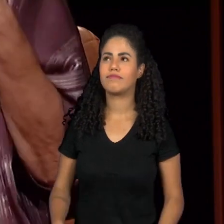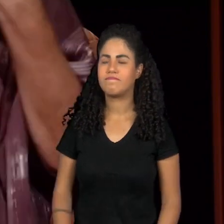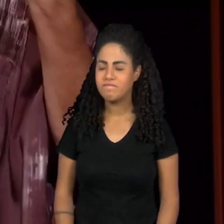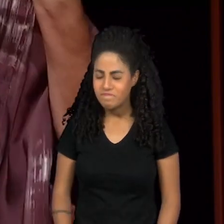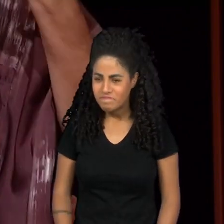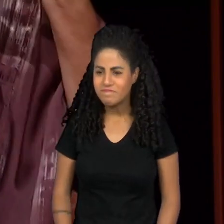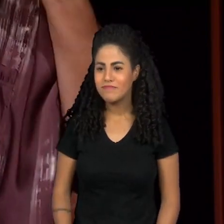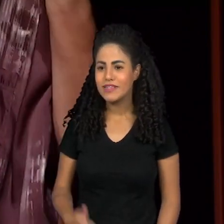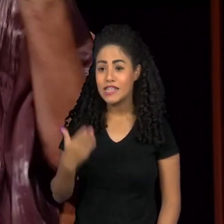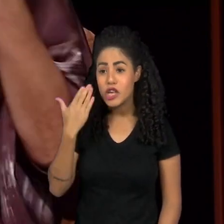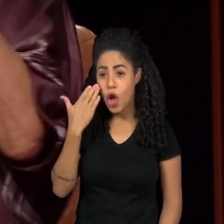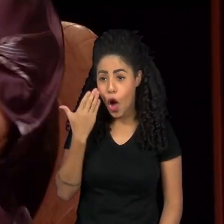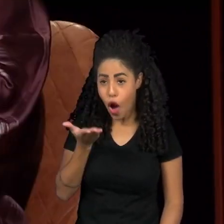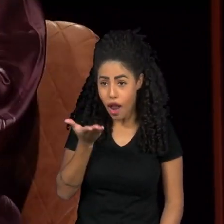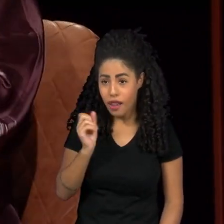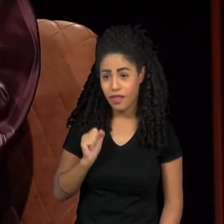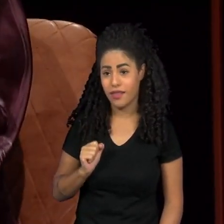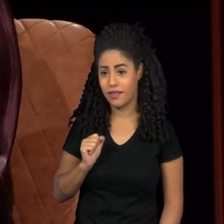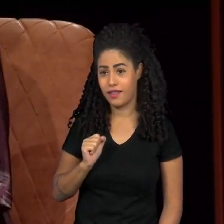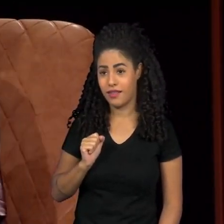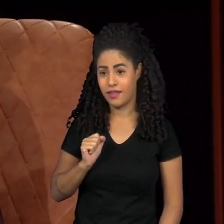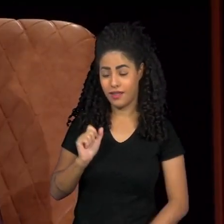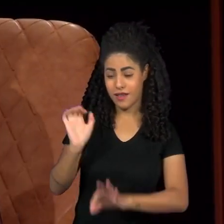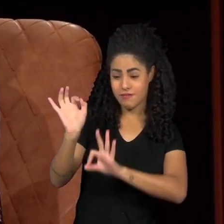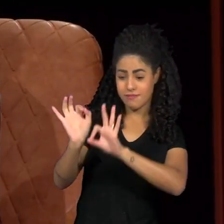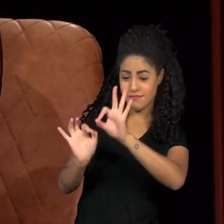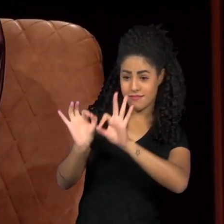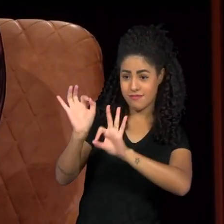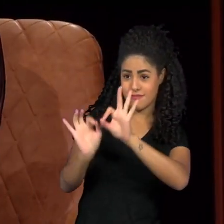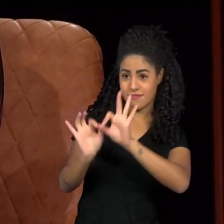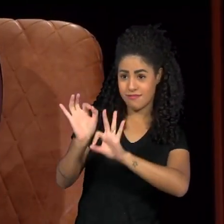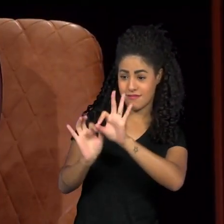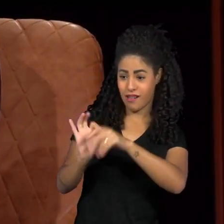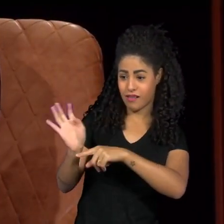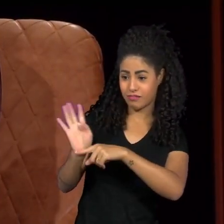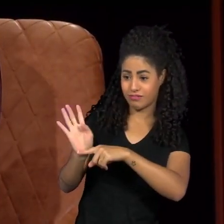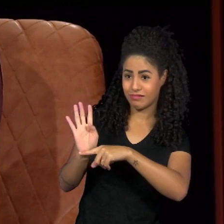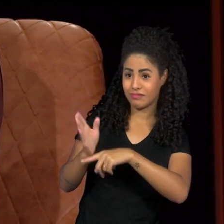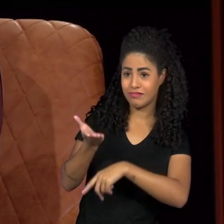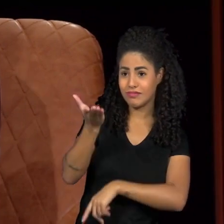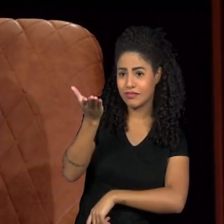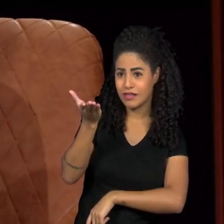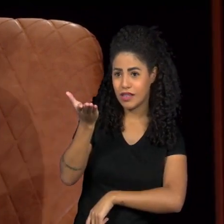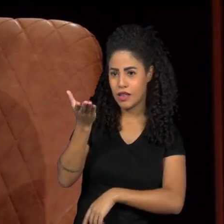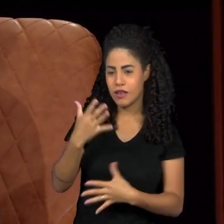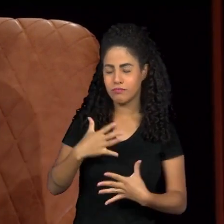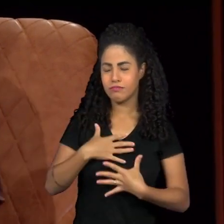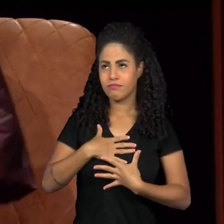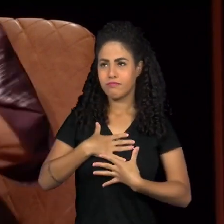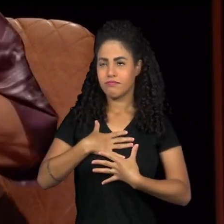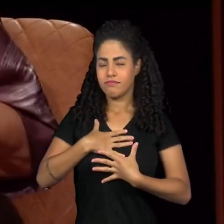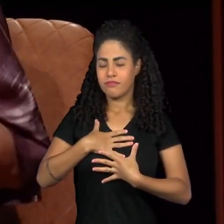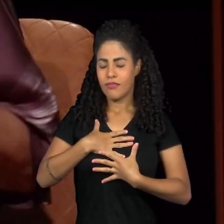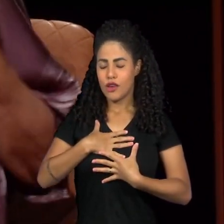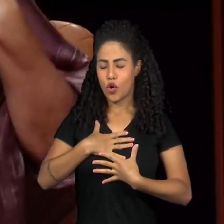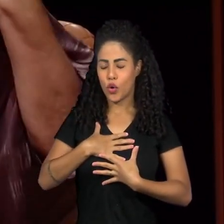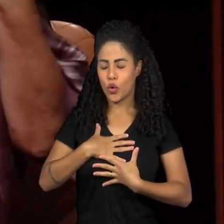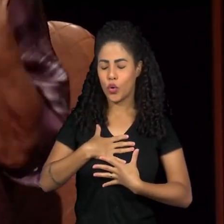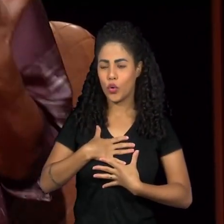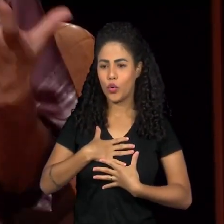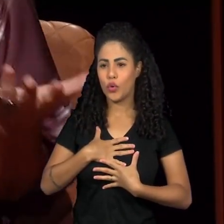Não, olha o que eles fazem, né? Leona, assim, é um respiro, né? Eles vão,